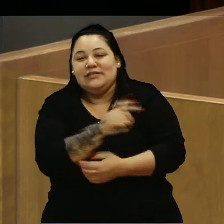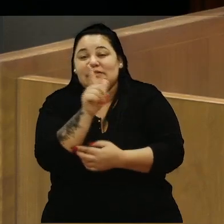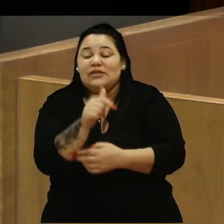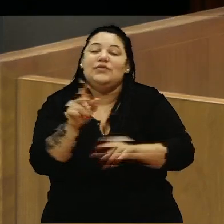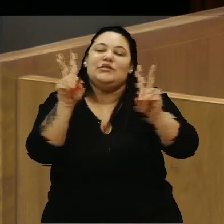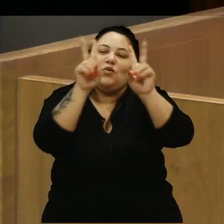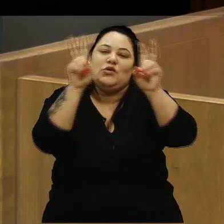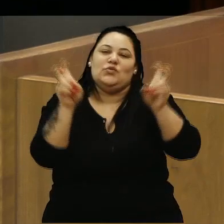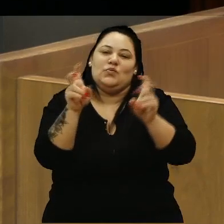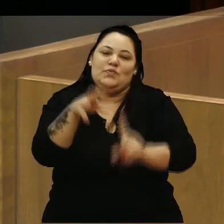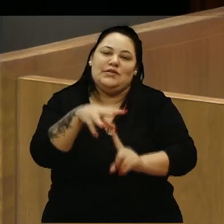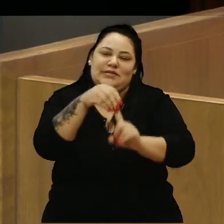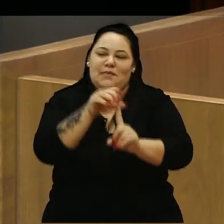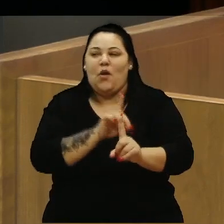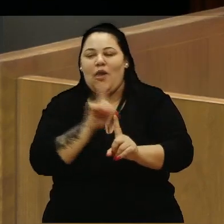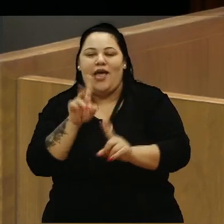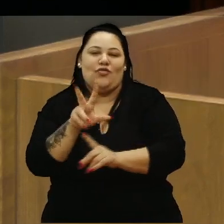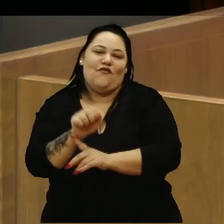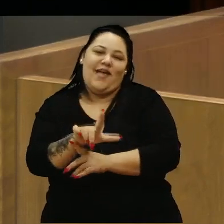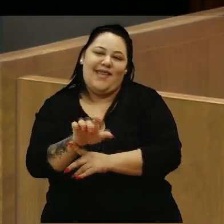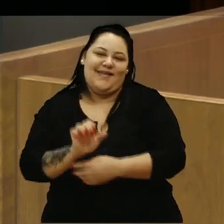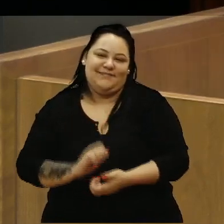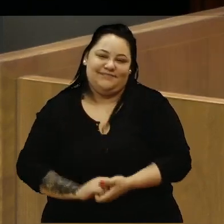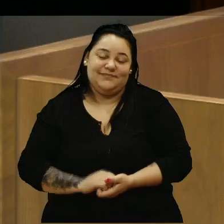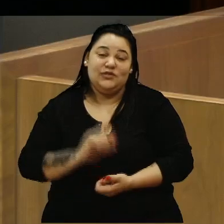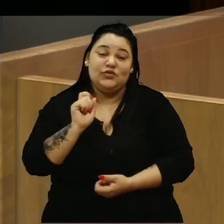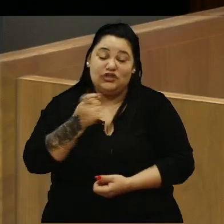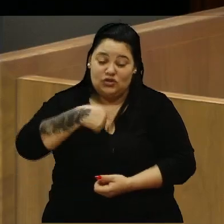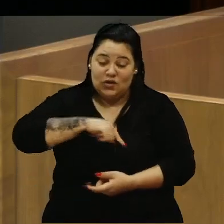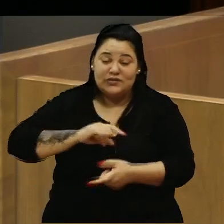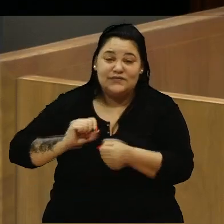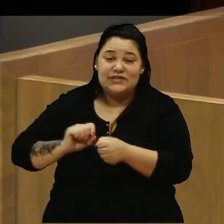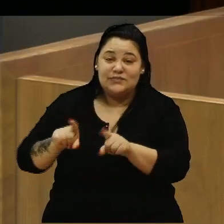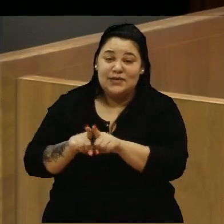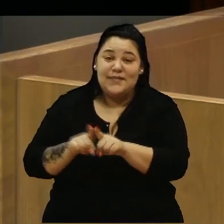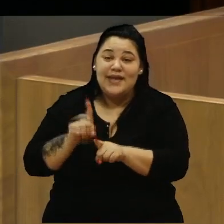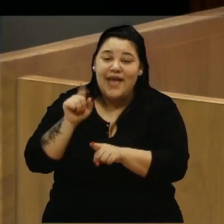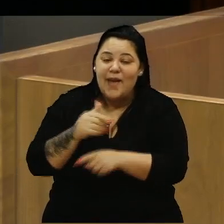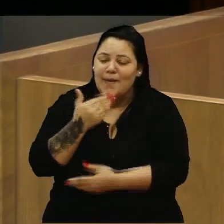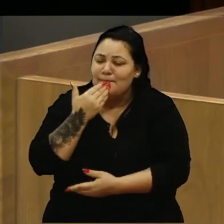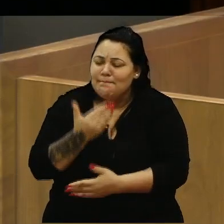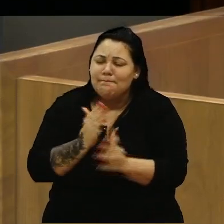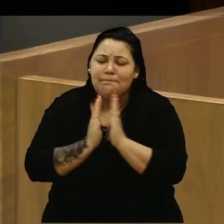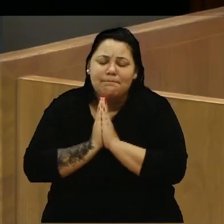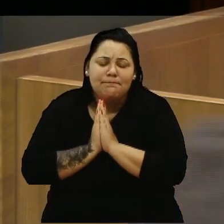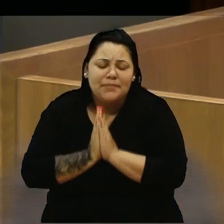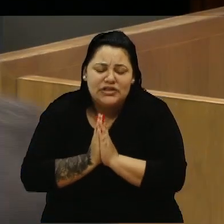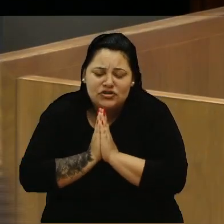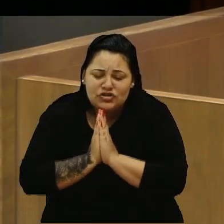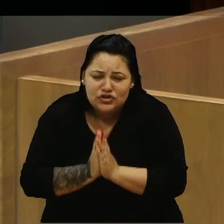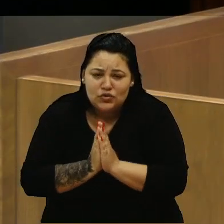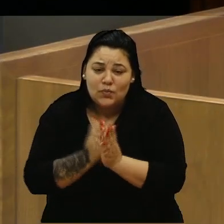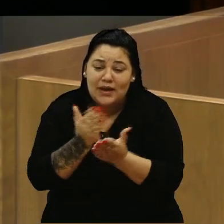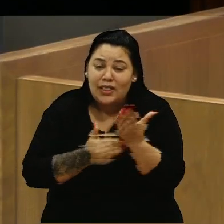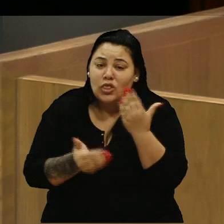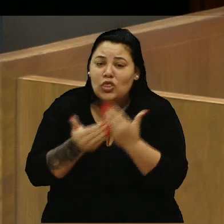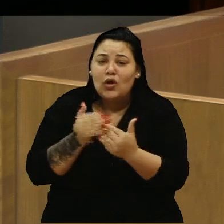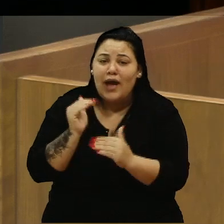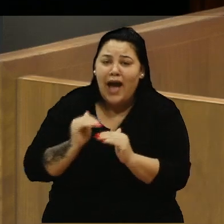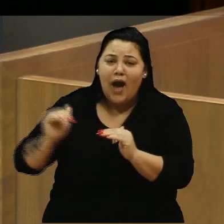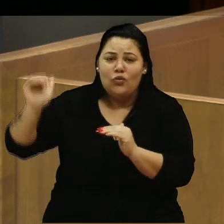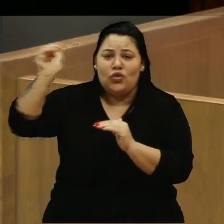do Vale Trentino. E o que a gente faz também é um apelo para que as autoridades do